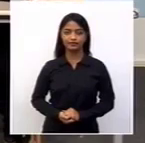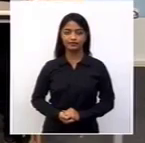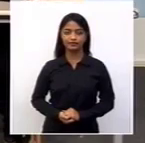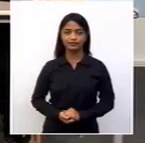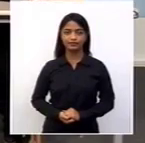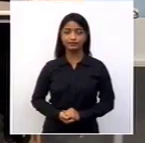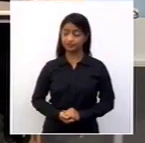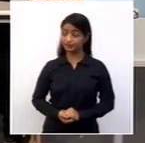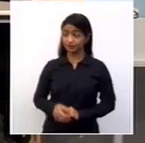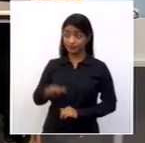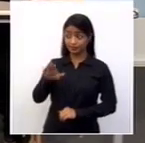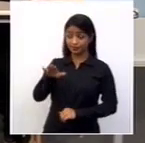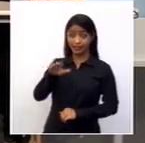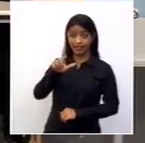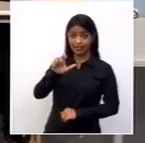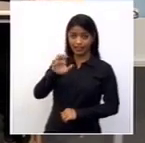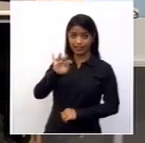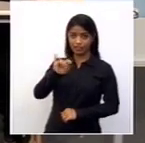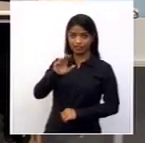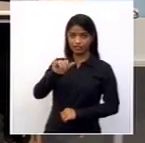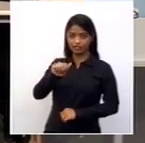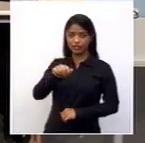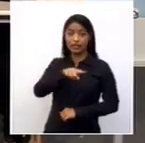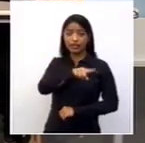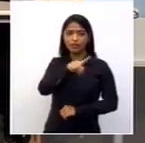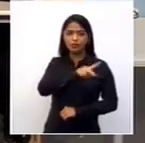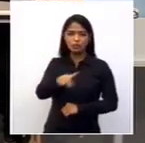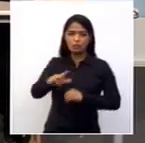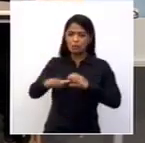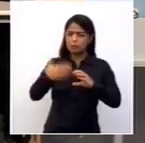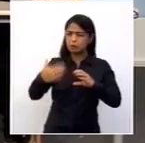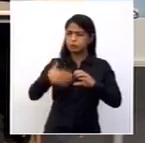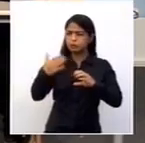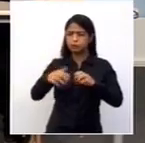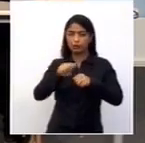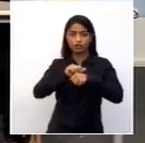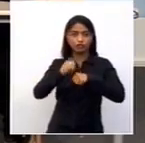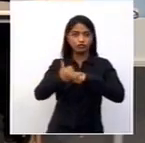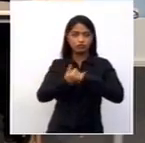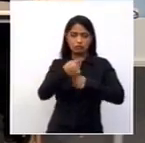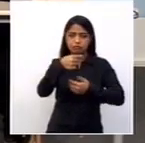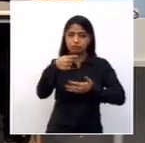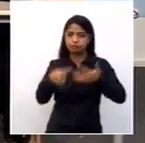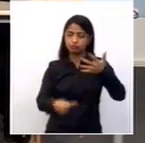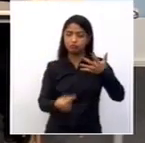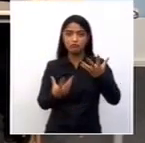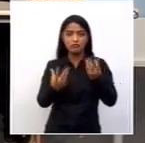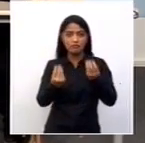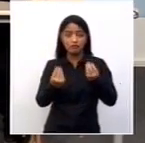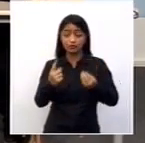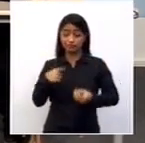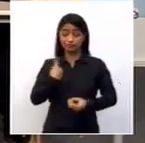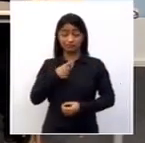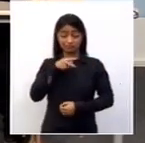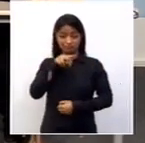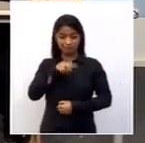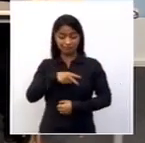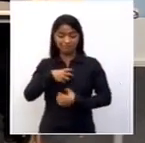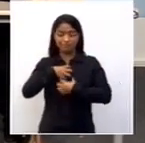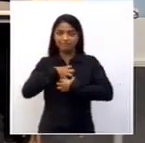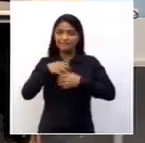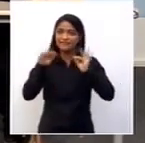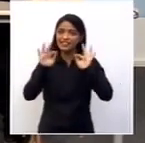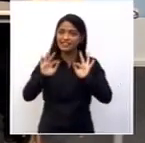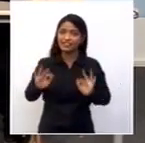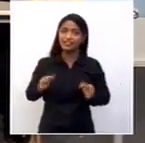Olha, professora Letícia, diversos adjetivos aqui, estamos muito felizes com a participação, com a colaboração